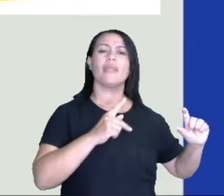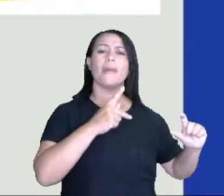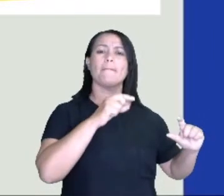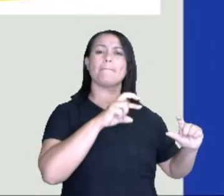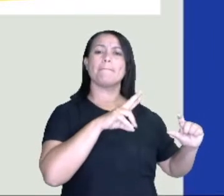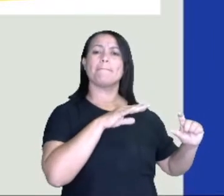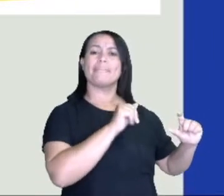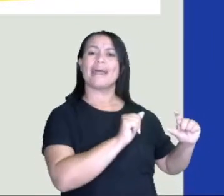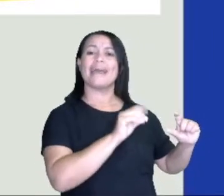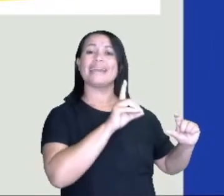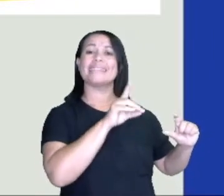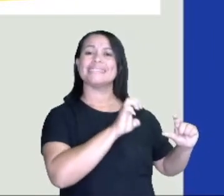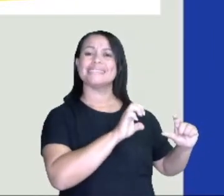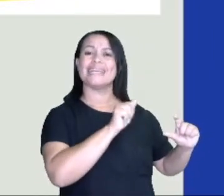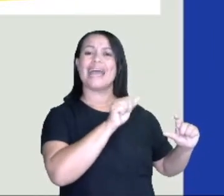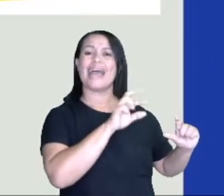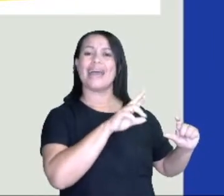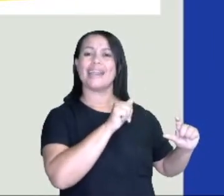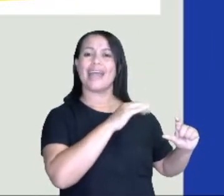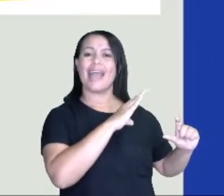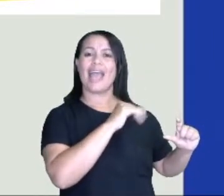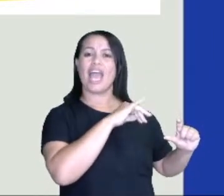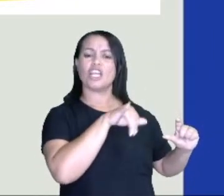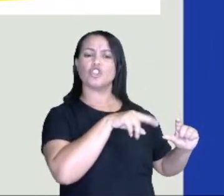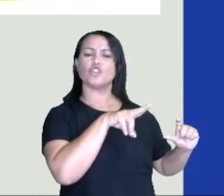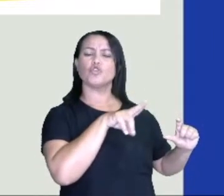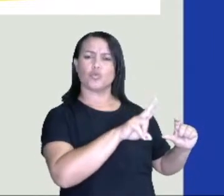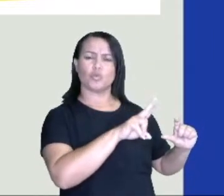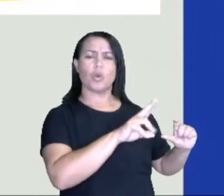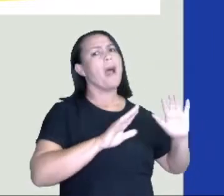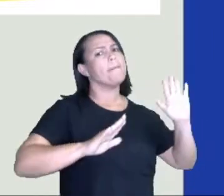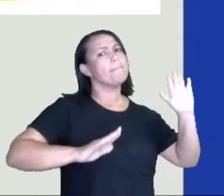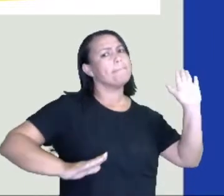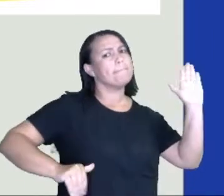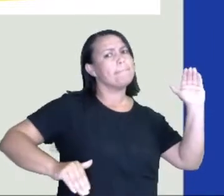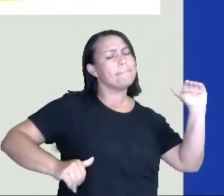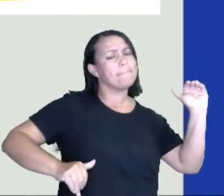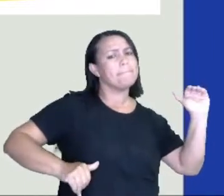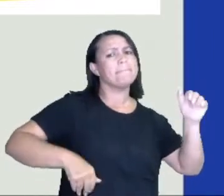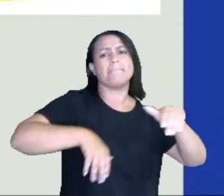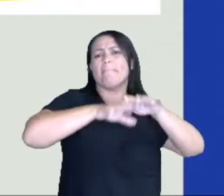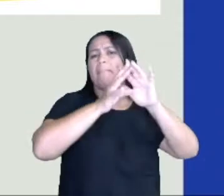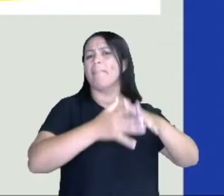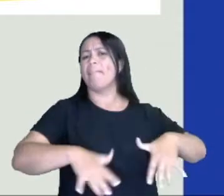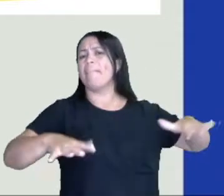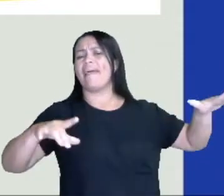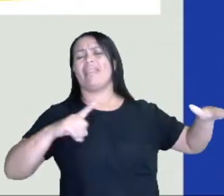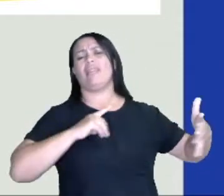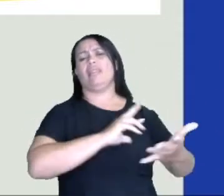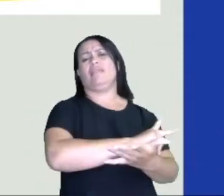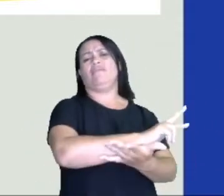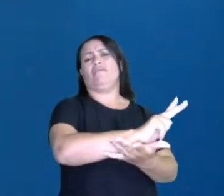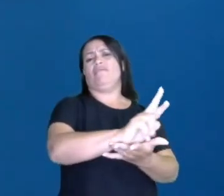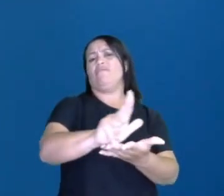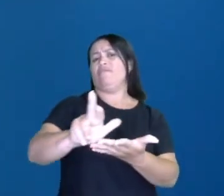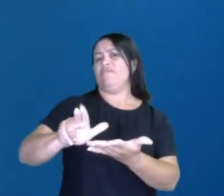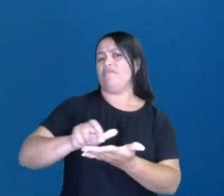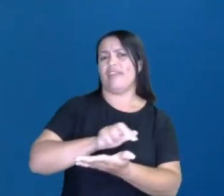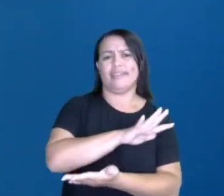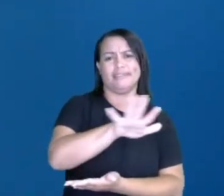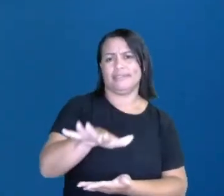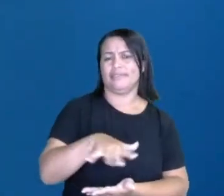praia de Aracaju, certo? Praia, existem inúmeras praias, é